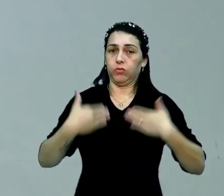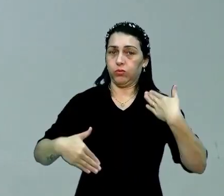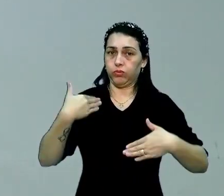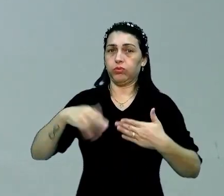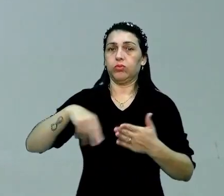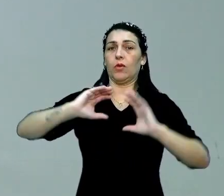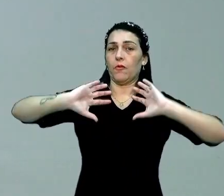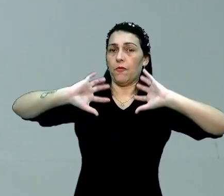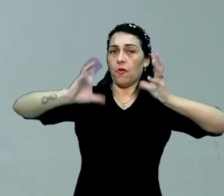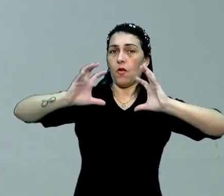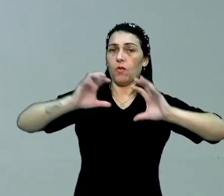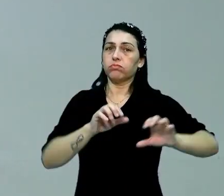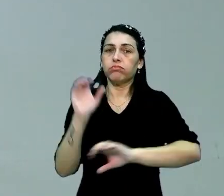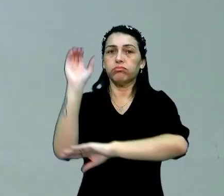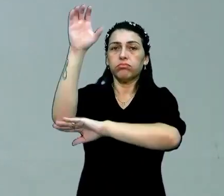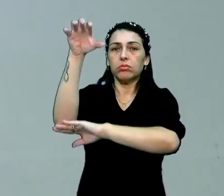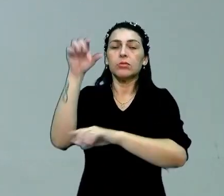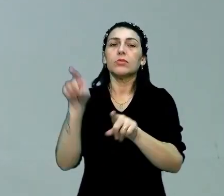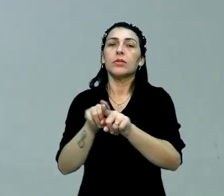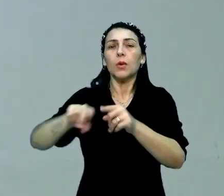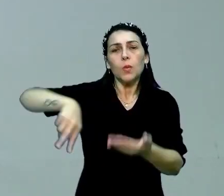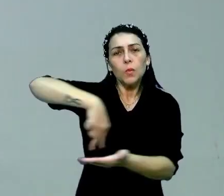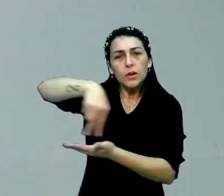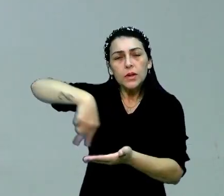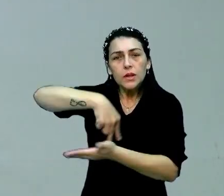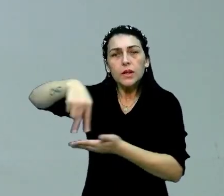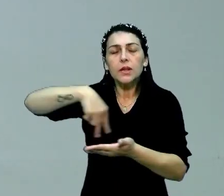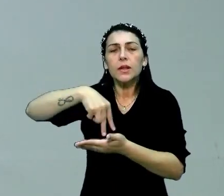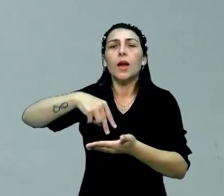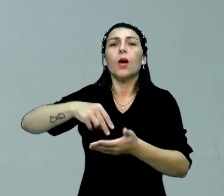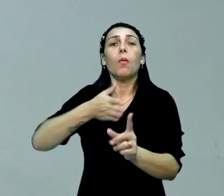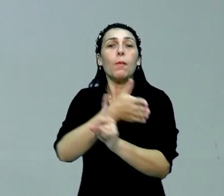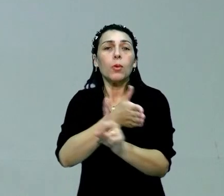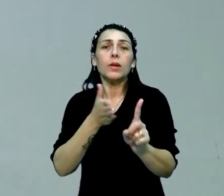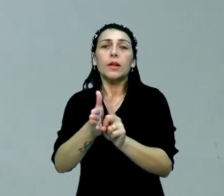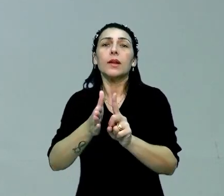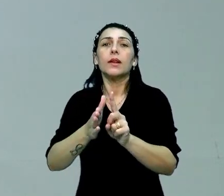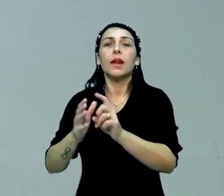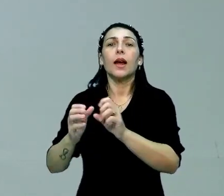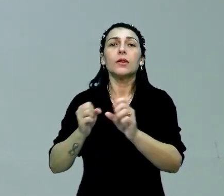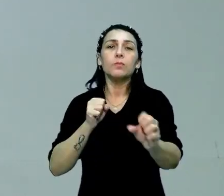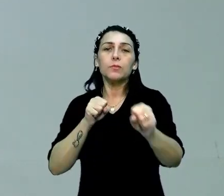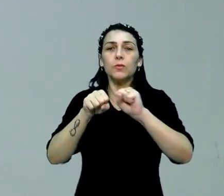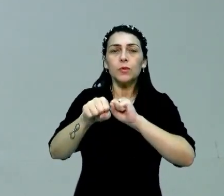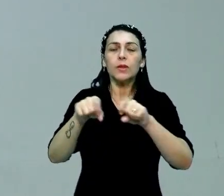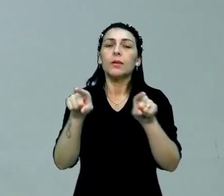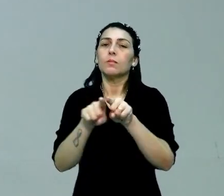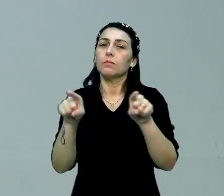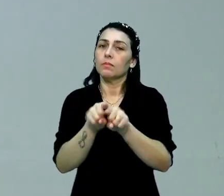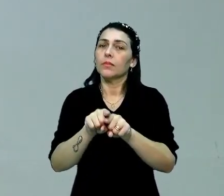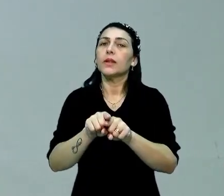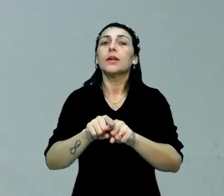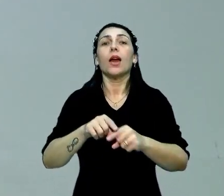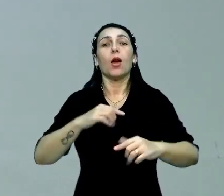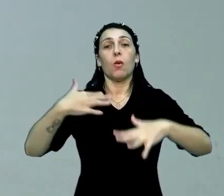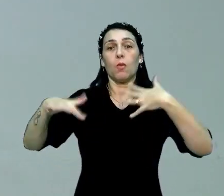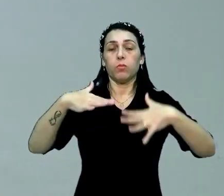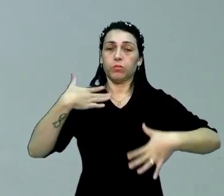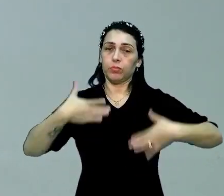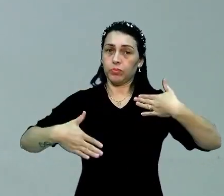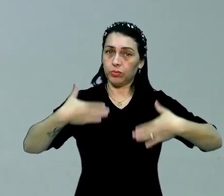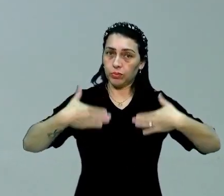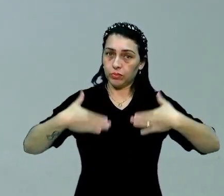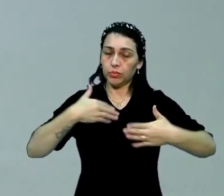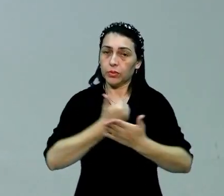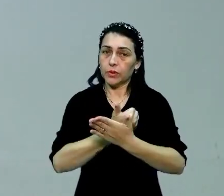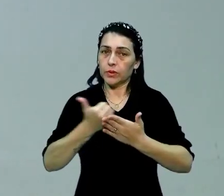de vôlei, na prática de basquete, uma dança, uma modalidade de luta. Então isso aí é o movimento, é o corpo em movimento com uma